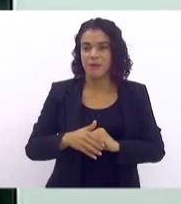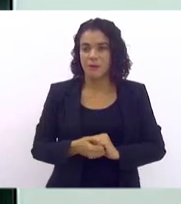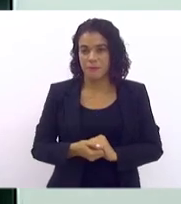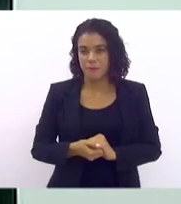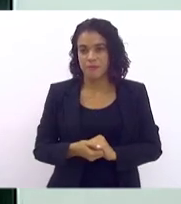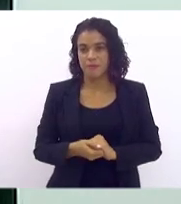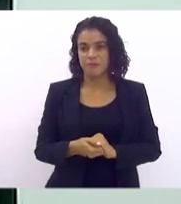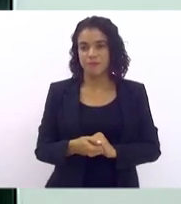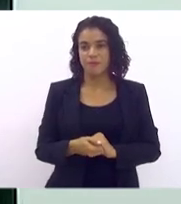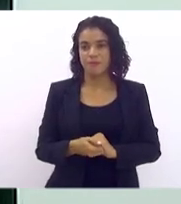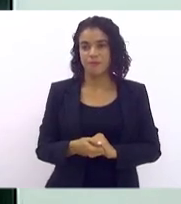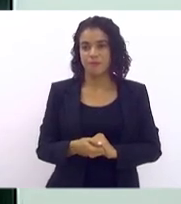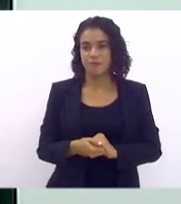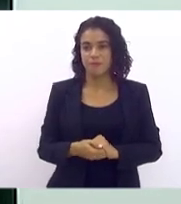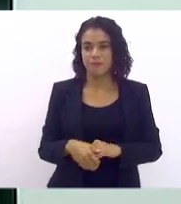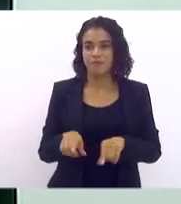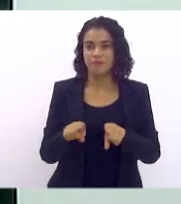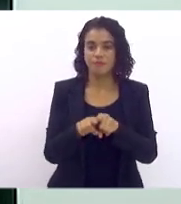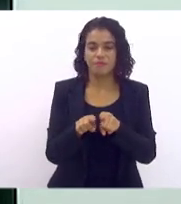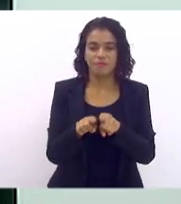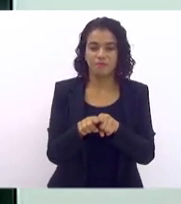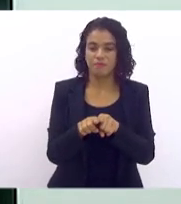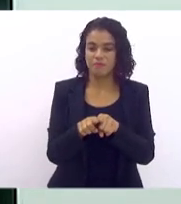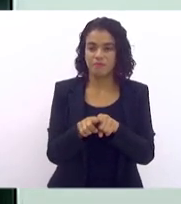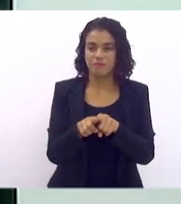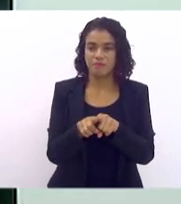eu meu agradecimento por tudo que eu.